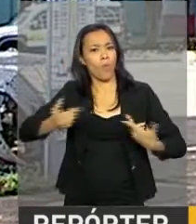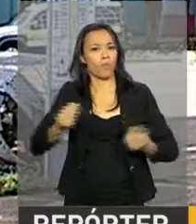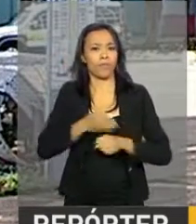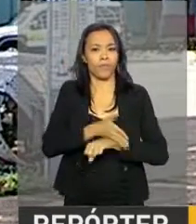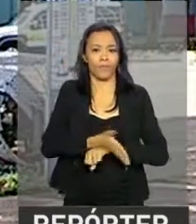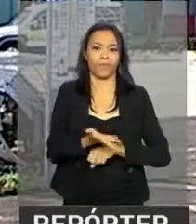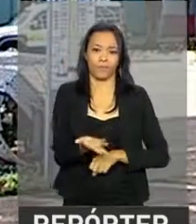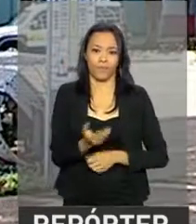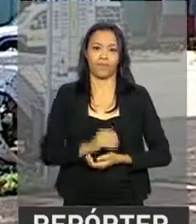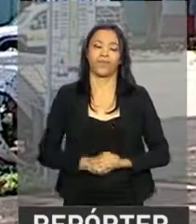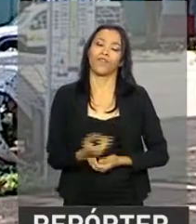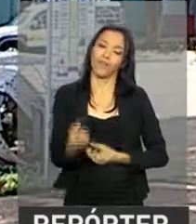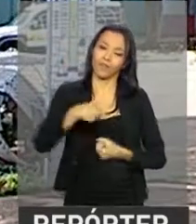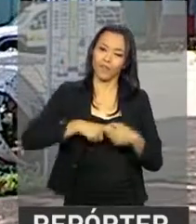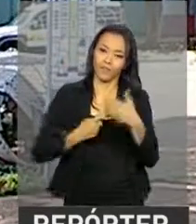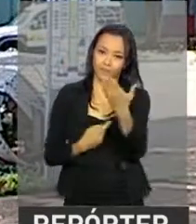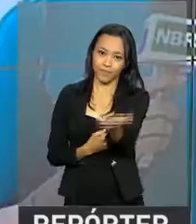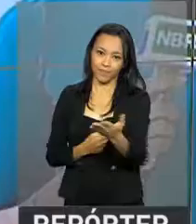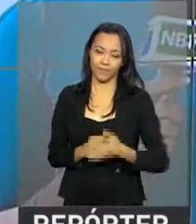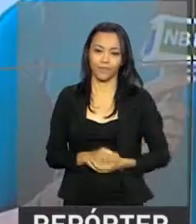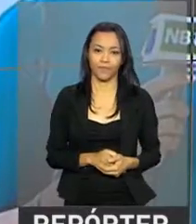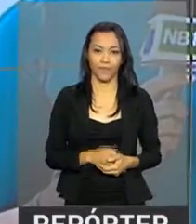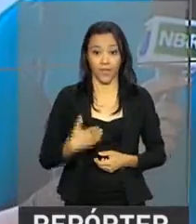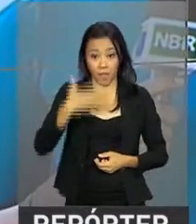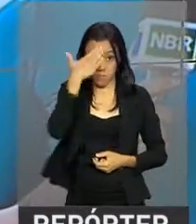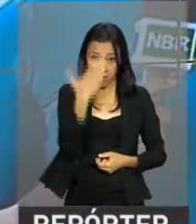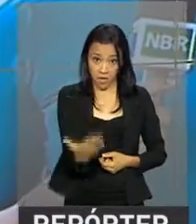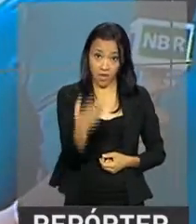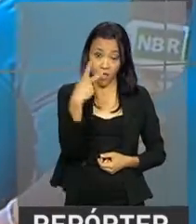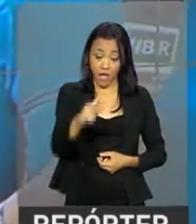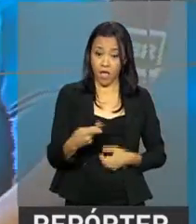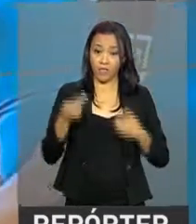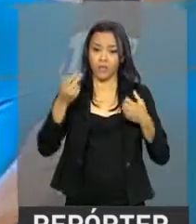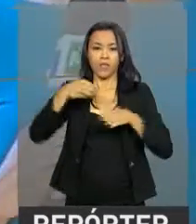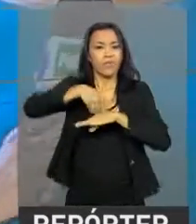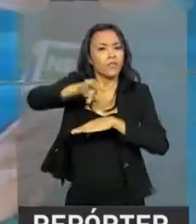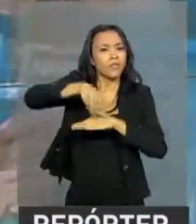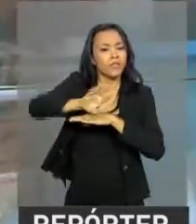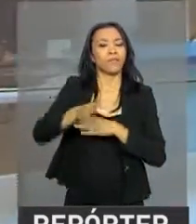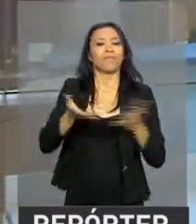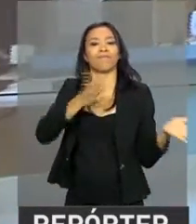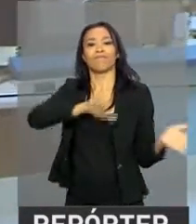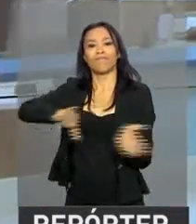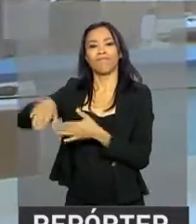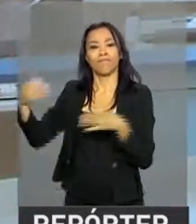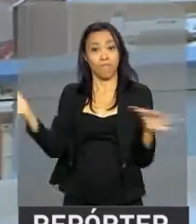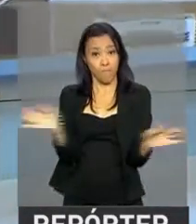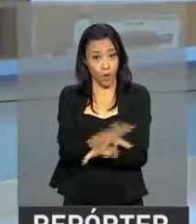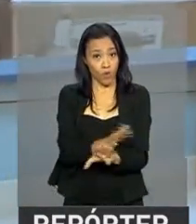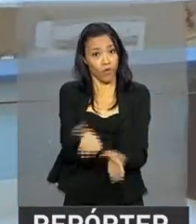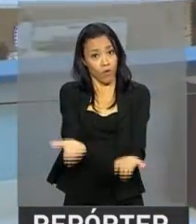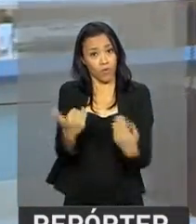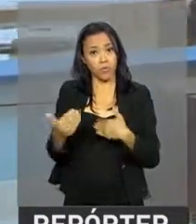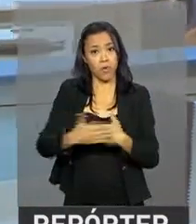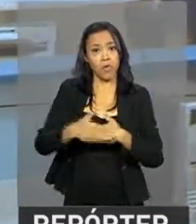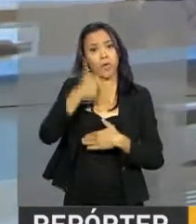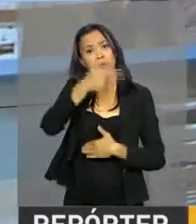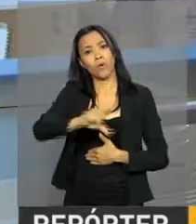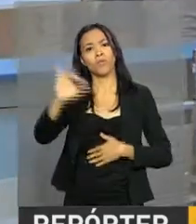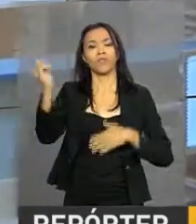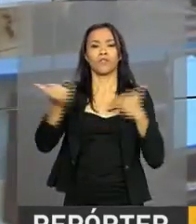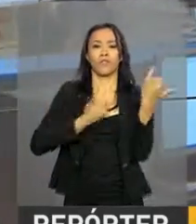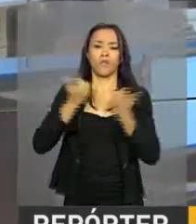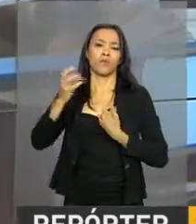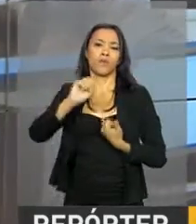www.mcti.gov.br. Voltamos com você no estúdio, Leandro. Obrigado, Gabi, pelas suas informações. E nós ficamos por aqui. Voltamos a qualquer momento com outras